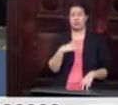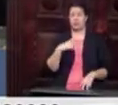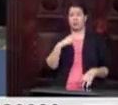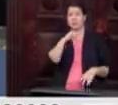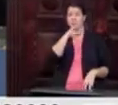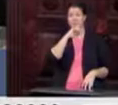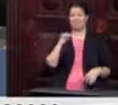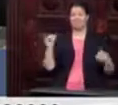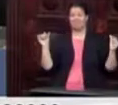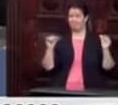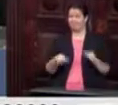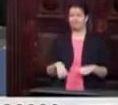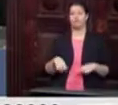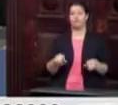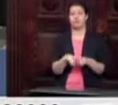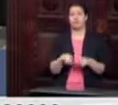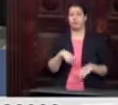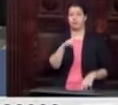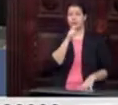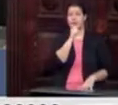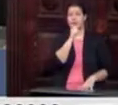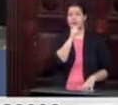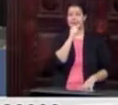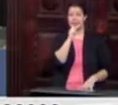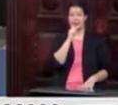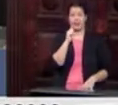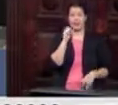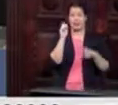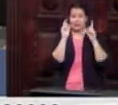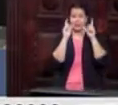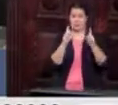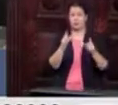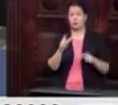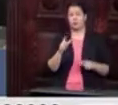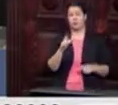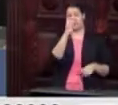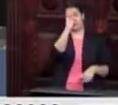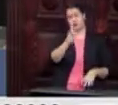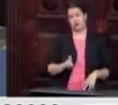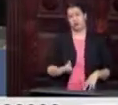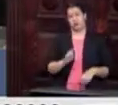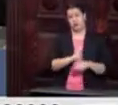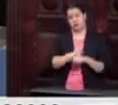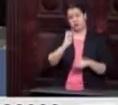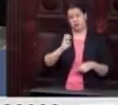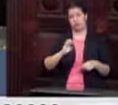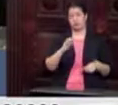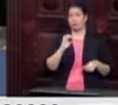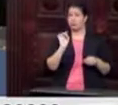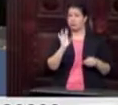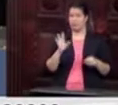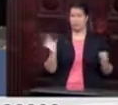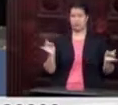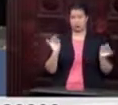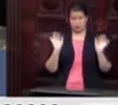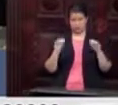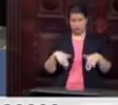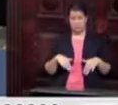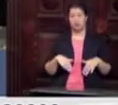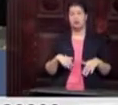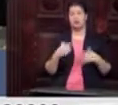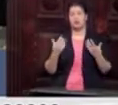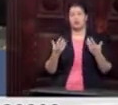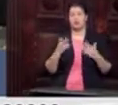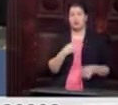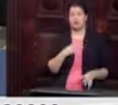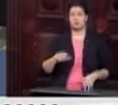muito drásticas e sem levar em conta os direitos desses estados. Gostaria, para encerrar, fazer menção, senhora